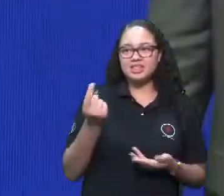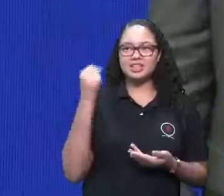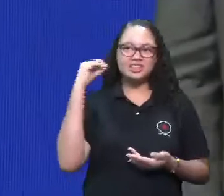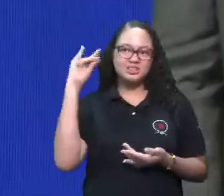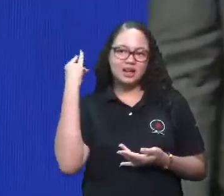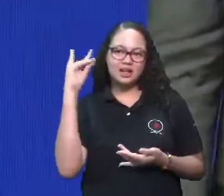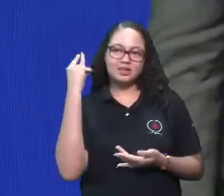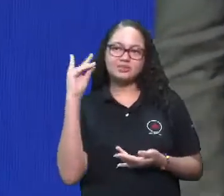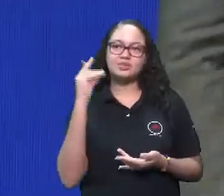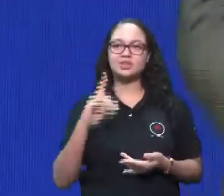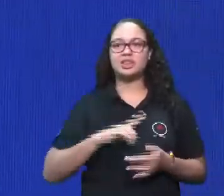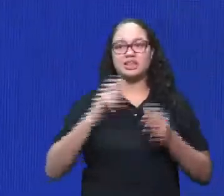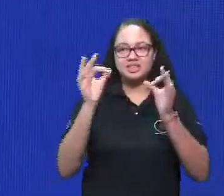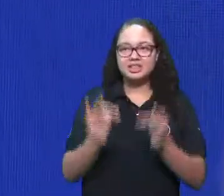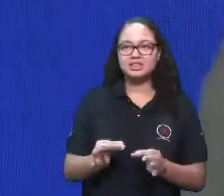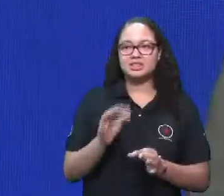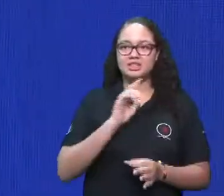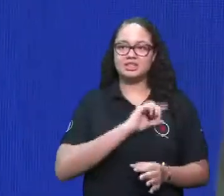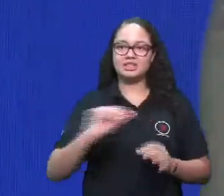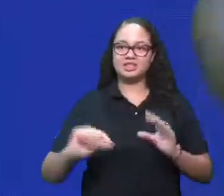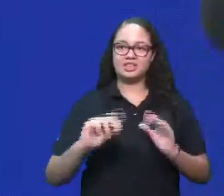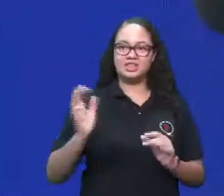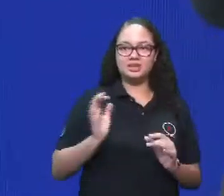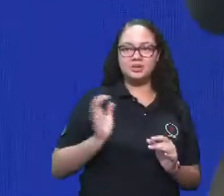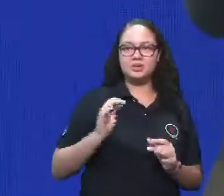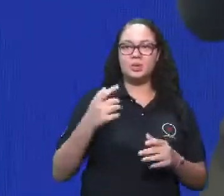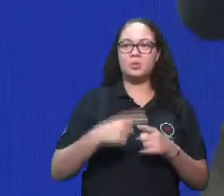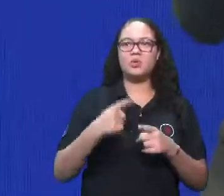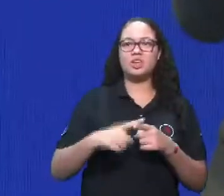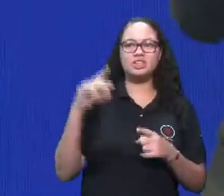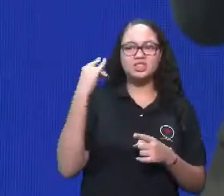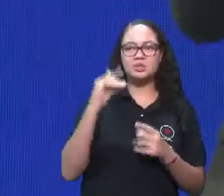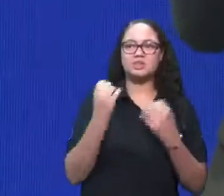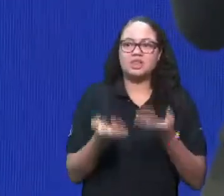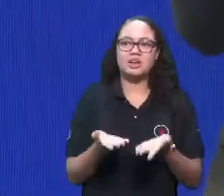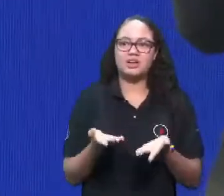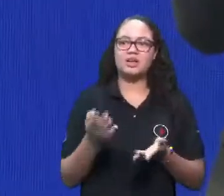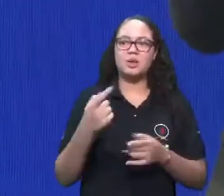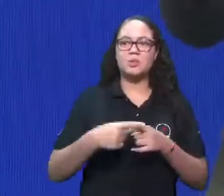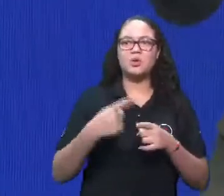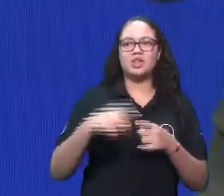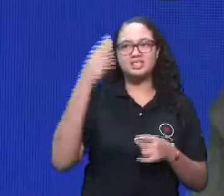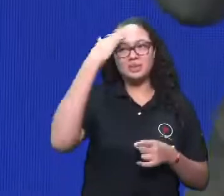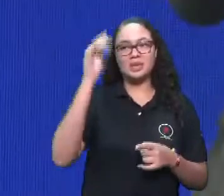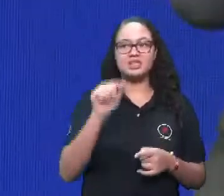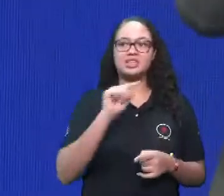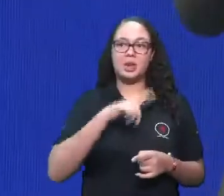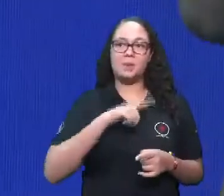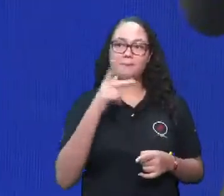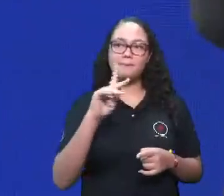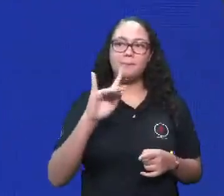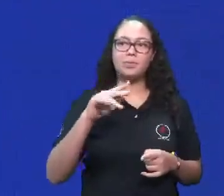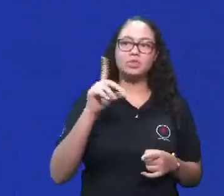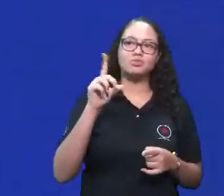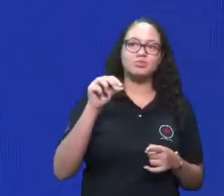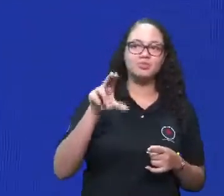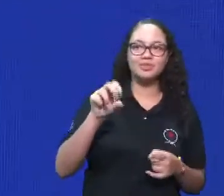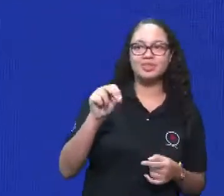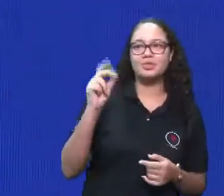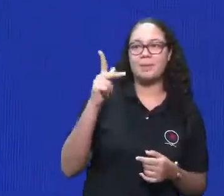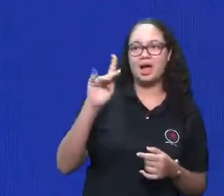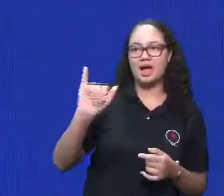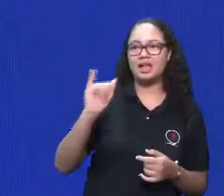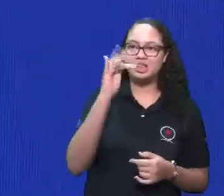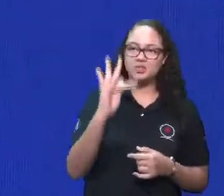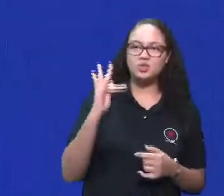hoje. Mas por que que ele não te dá? Porque ele sabe que você tem dono, que você tem um pai, que você está indo para um futuro eterno, e